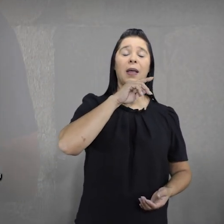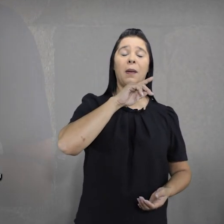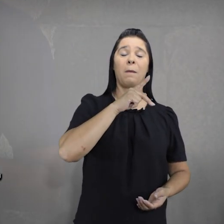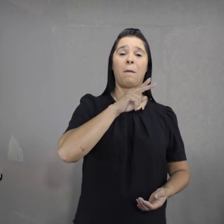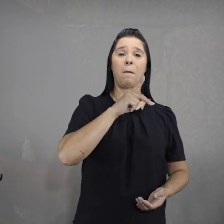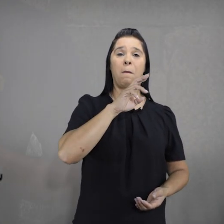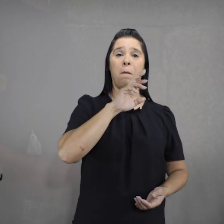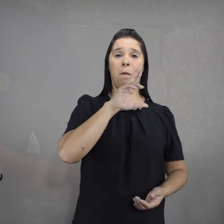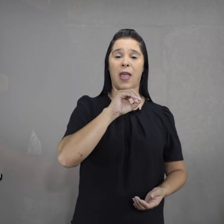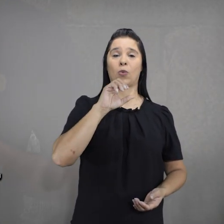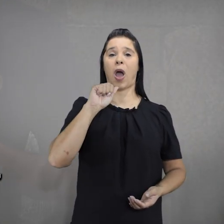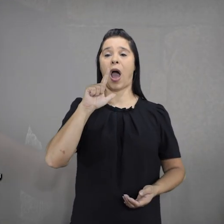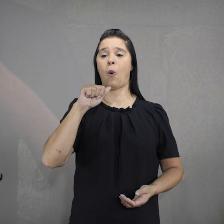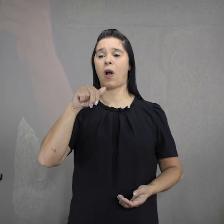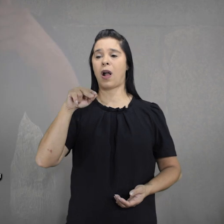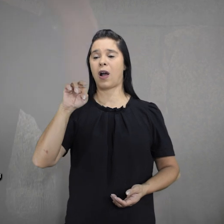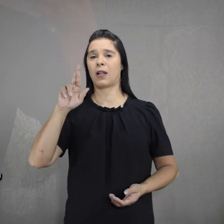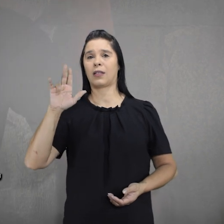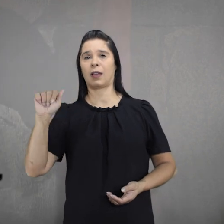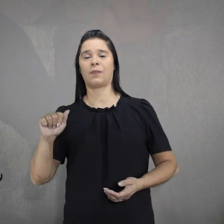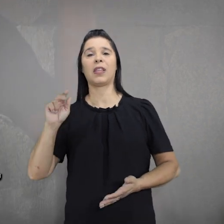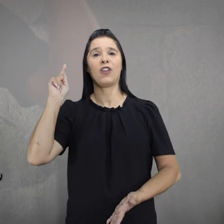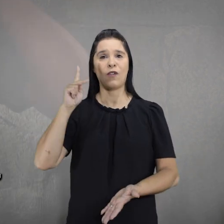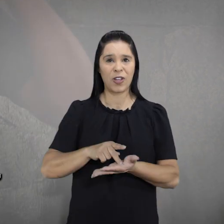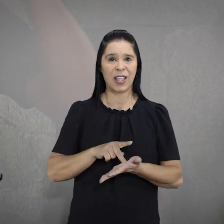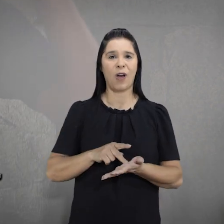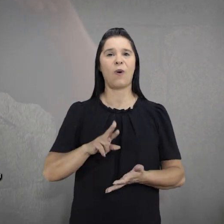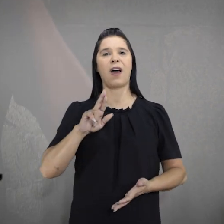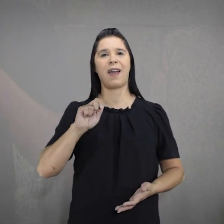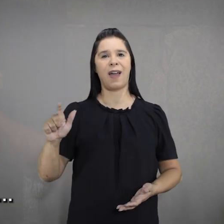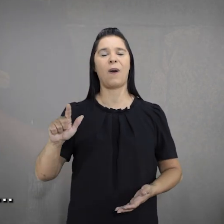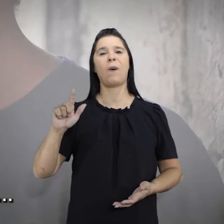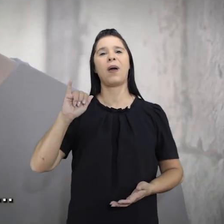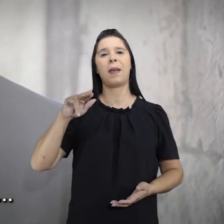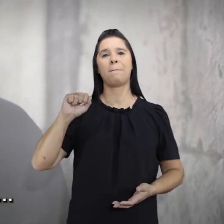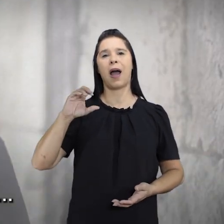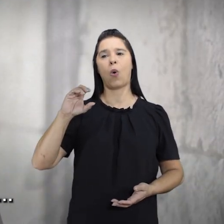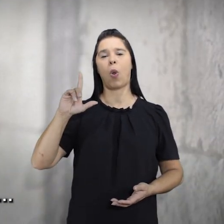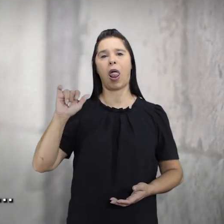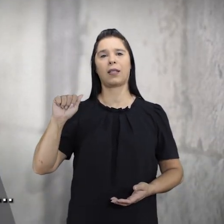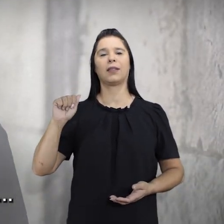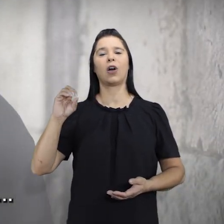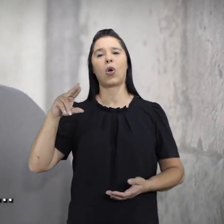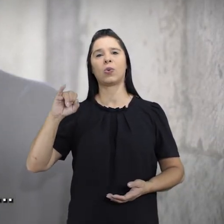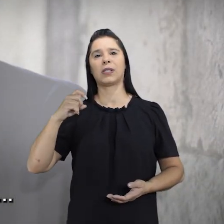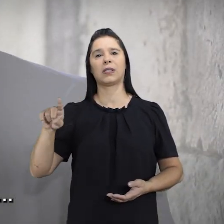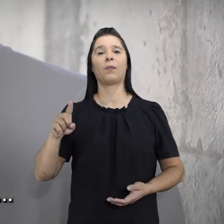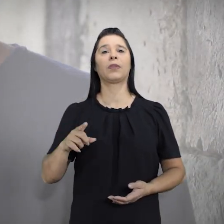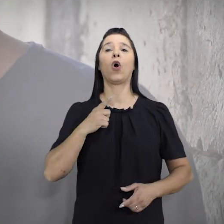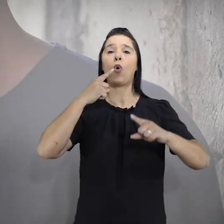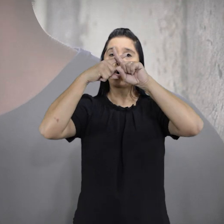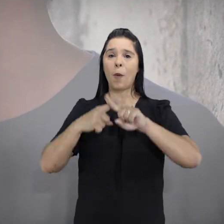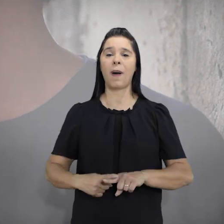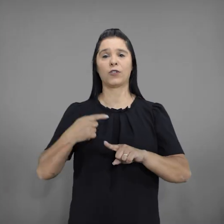E o do outro lado, que é o Real Conceição, que ele chama Imaculada Conceição. O combate, assim, pelo que eu aprendi,